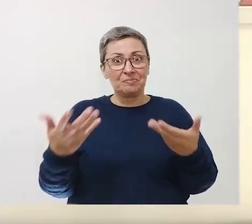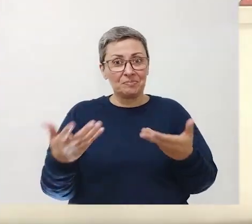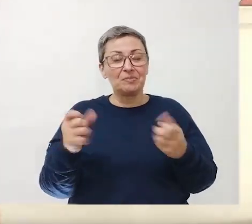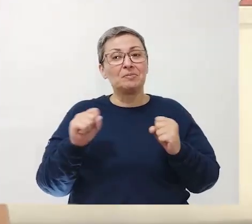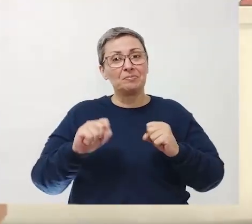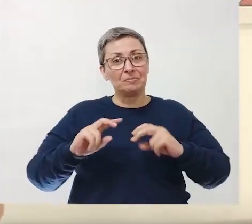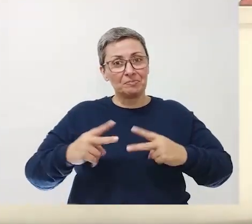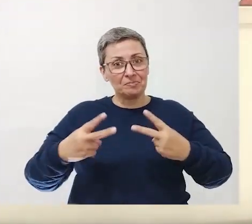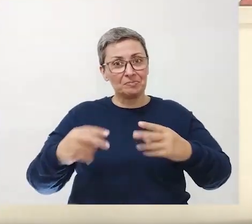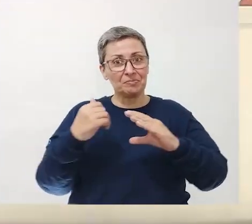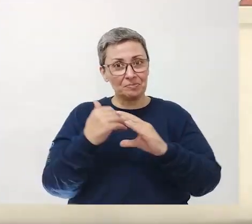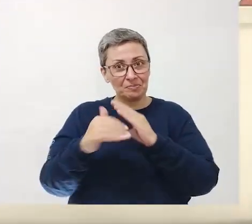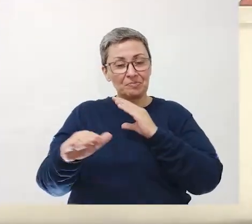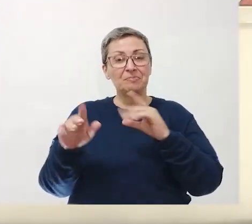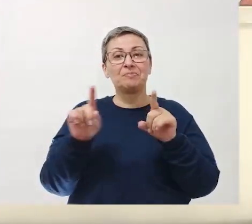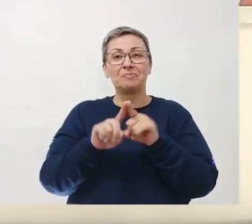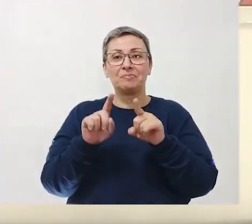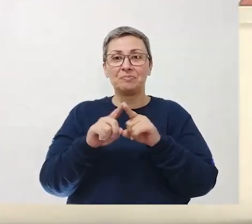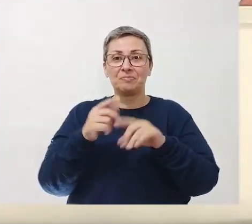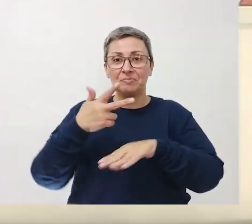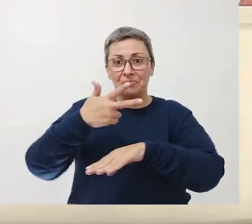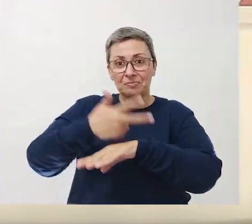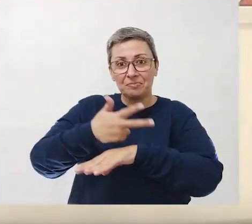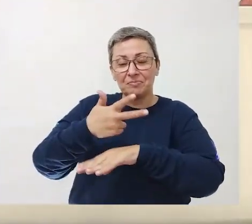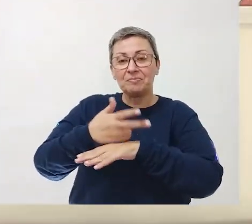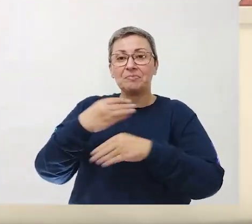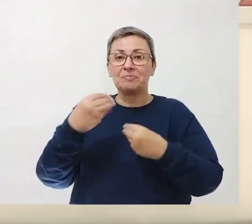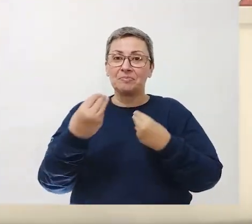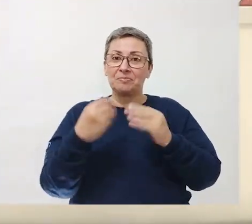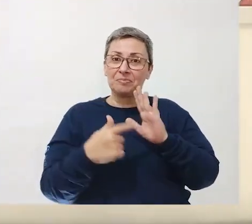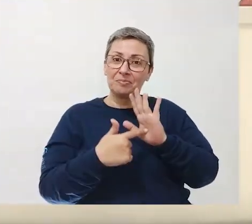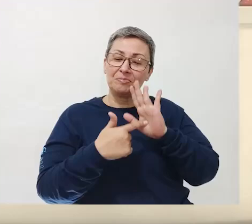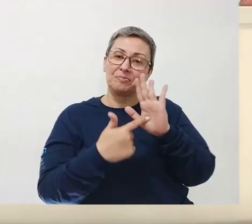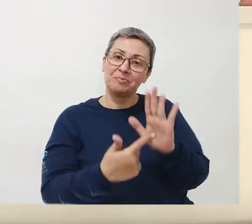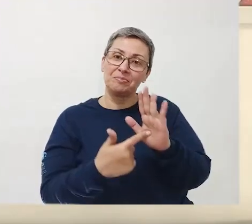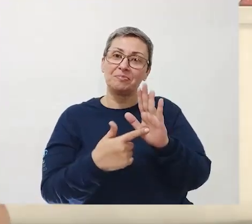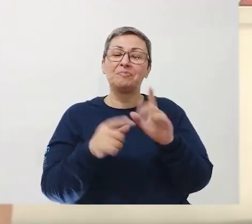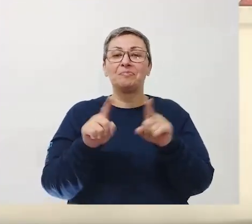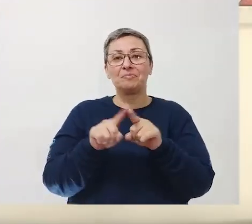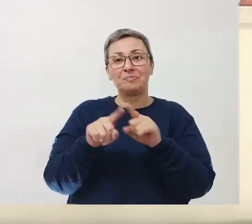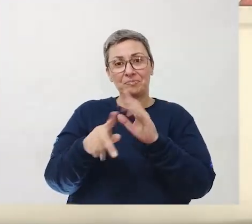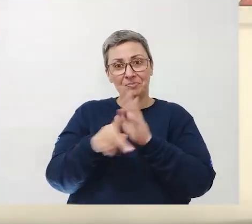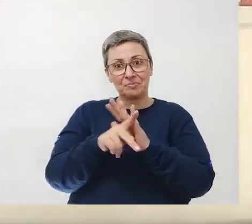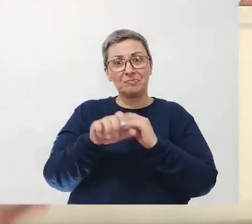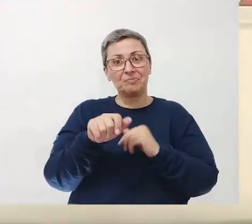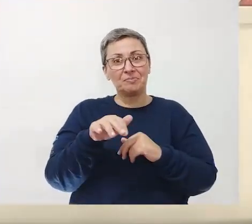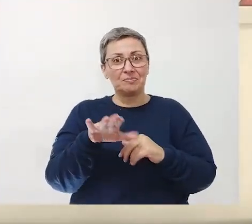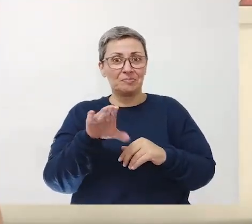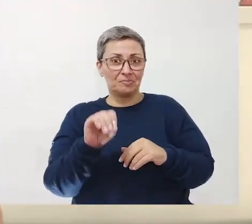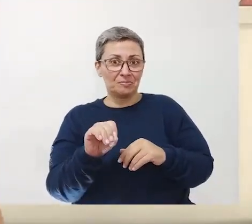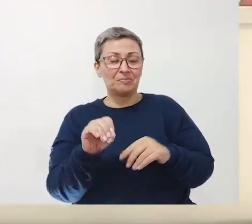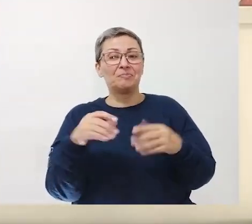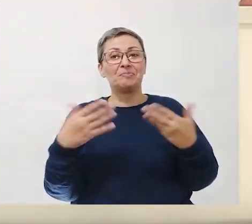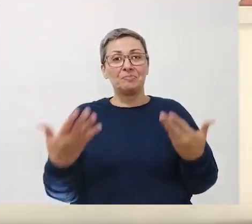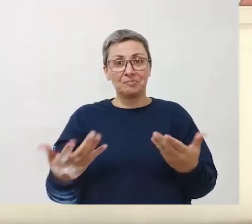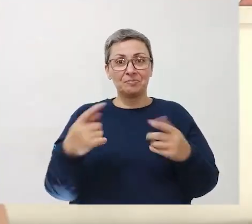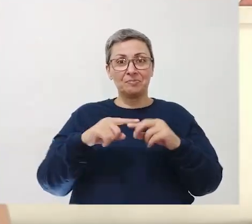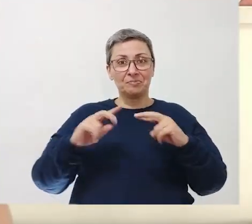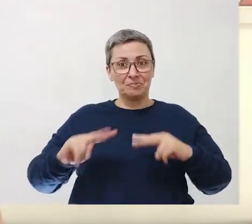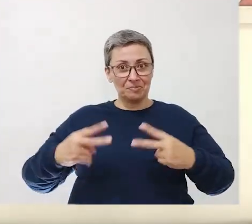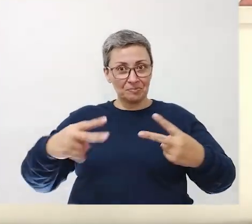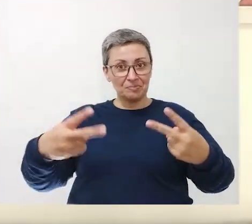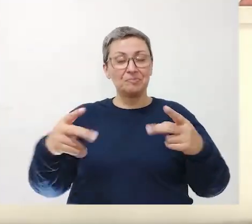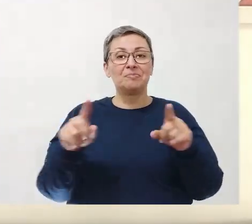em vídeo, produzindo ou apresentando o seu próprio acróstico. E compartilha com a gente, utilizando